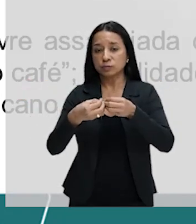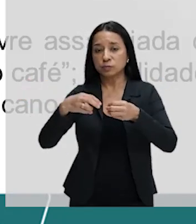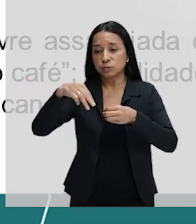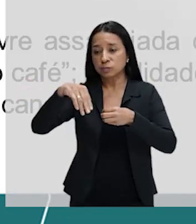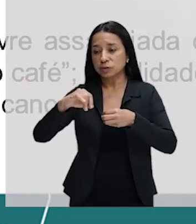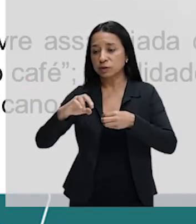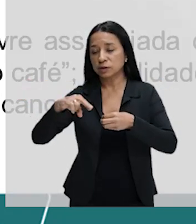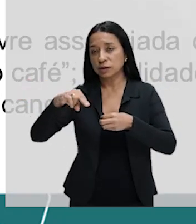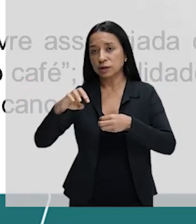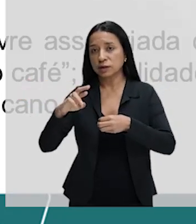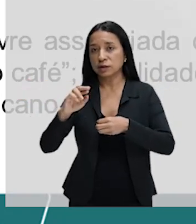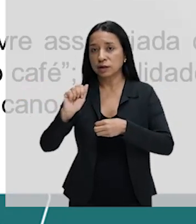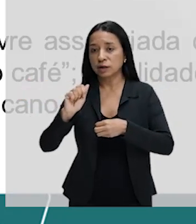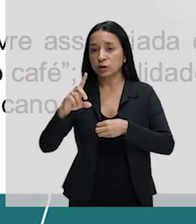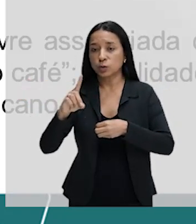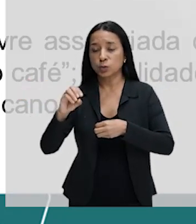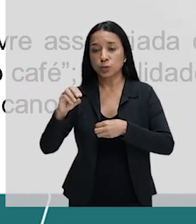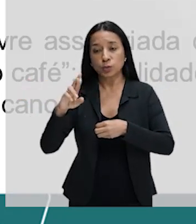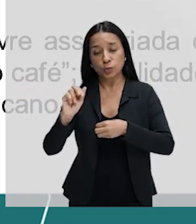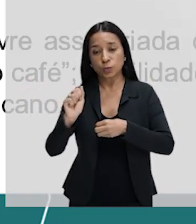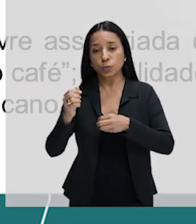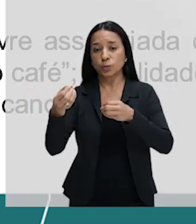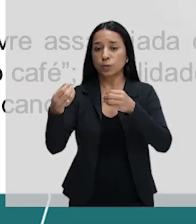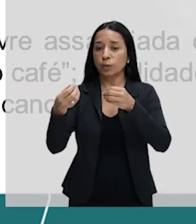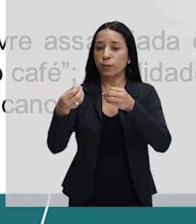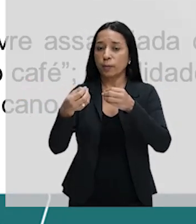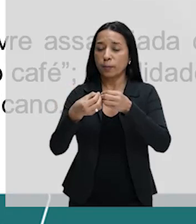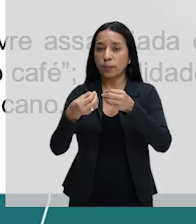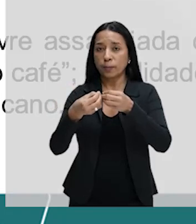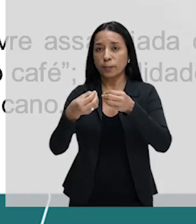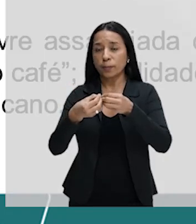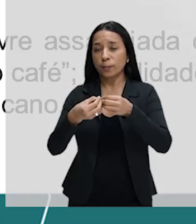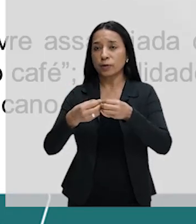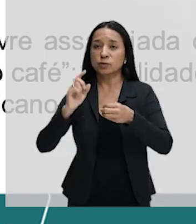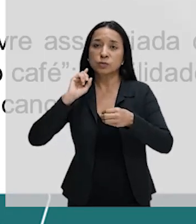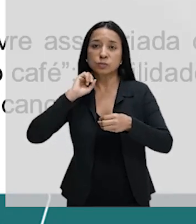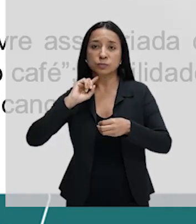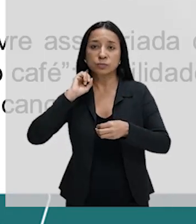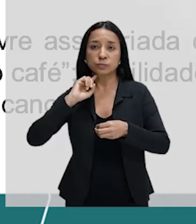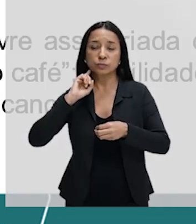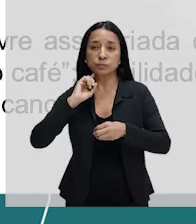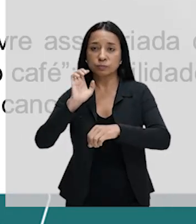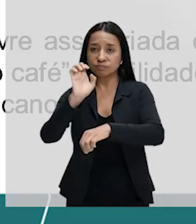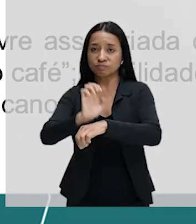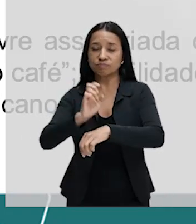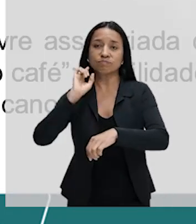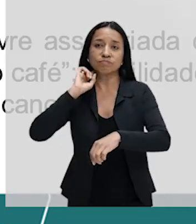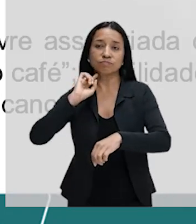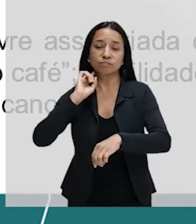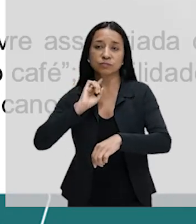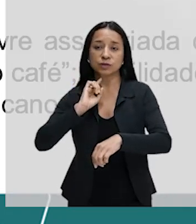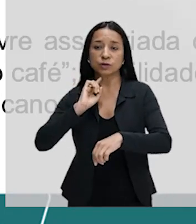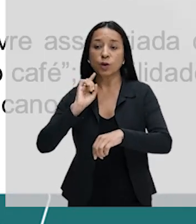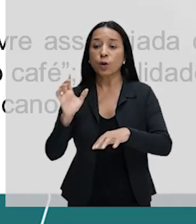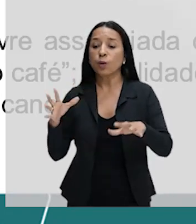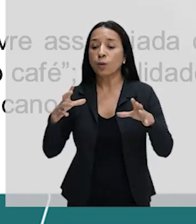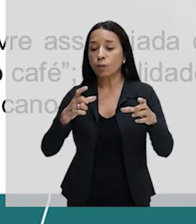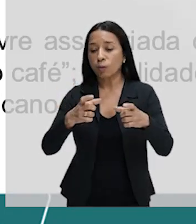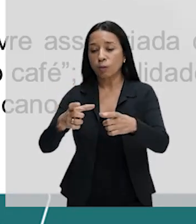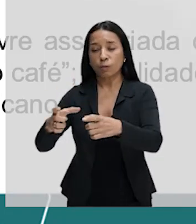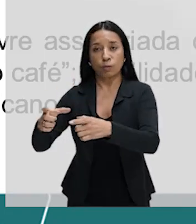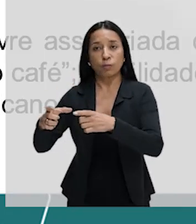mineradora, na região das Minas Gerais. Então, essas são as três principais áreas de ocupação da economia